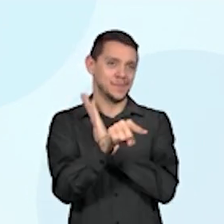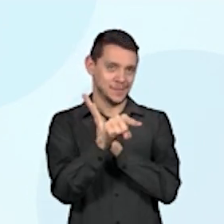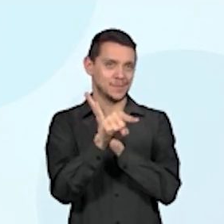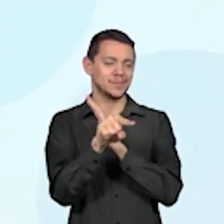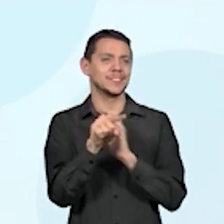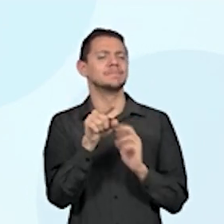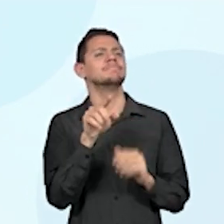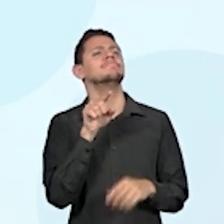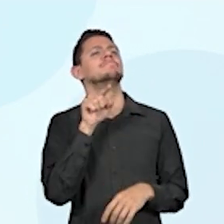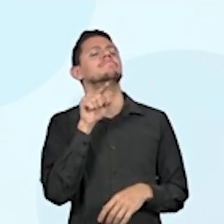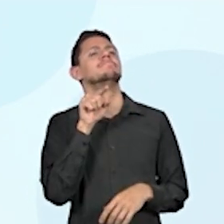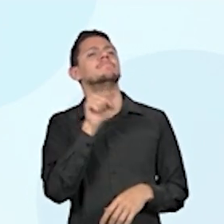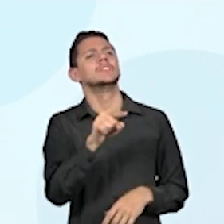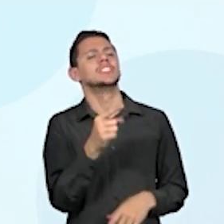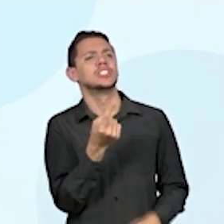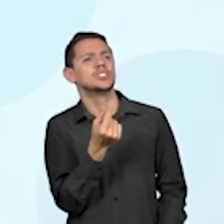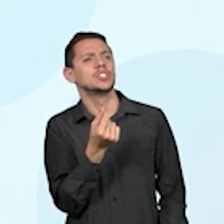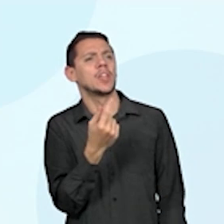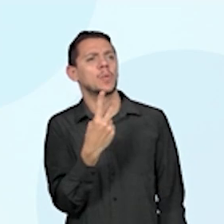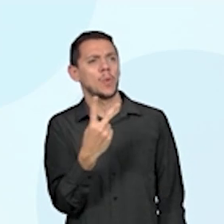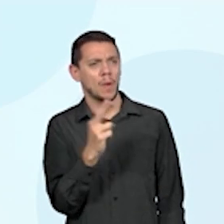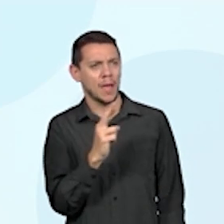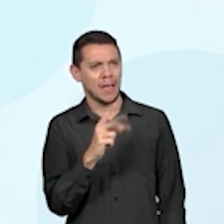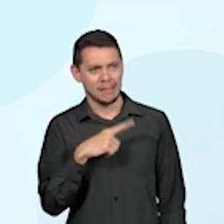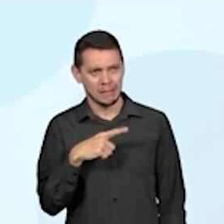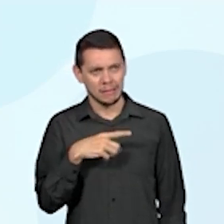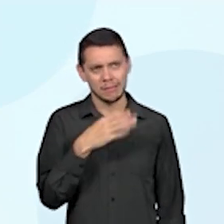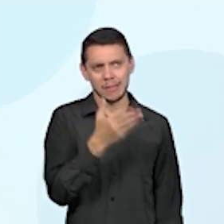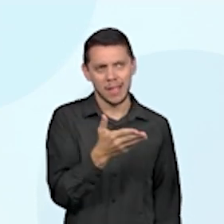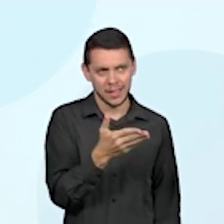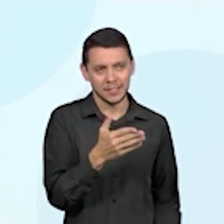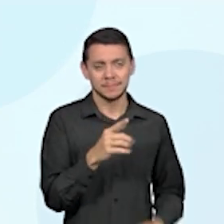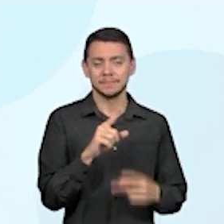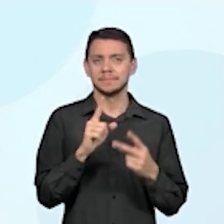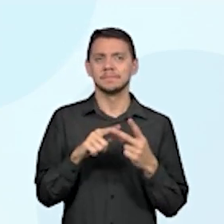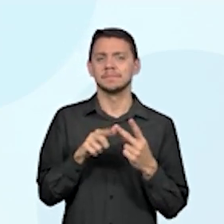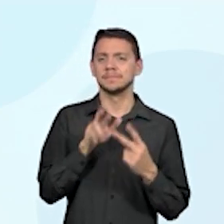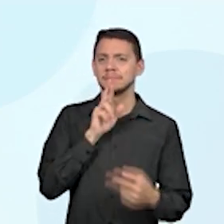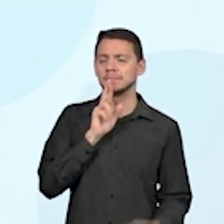tem R$2? O segundo respondeu: Não. não.